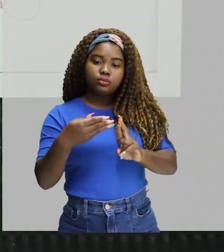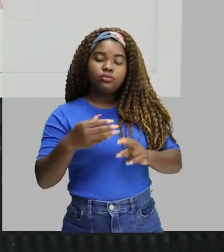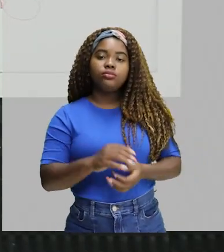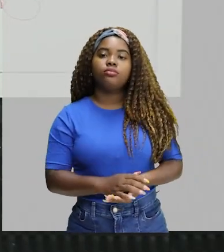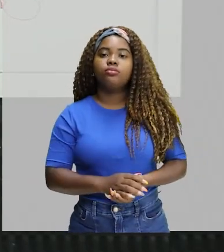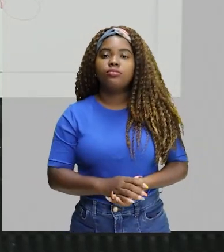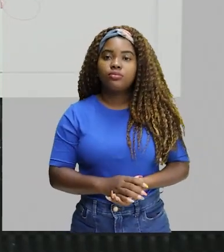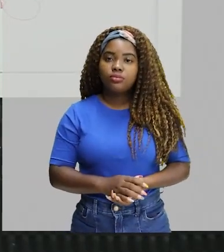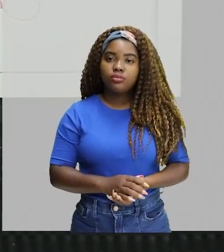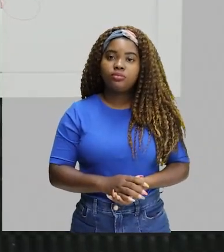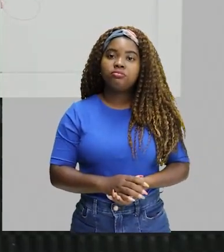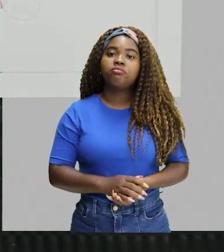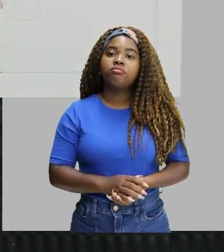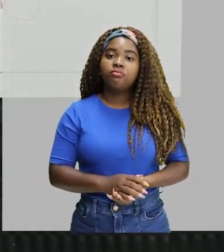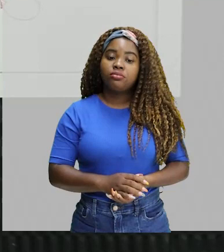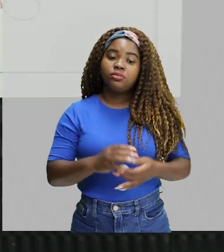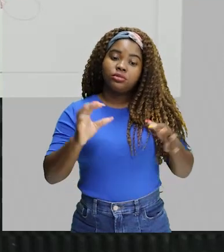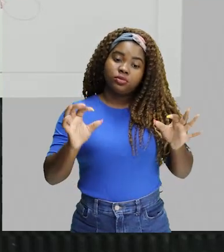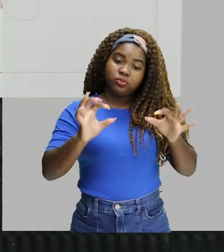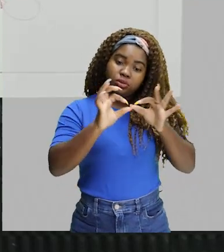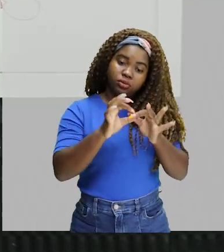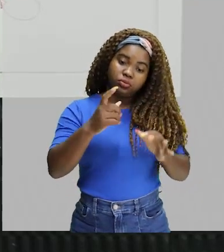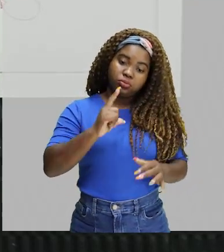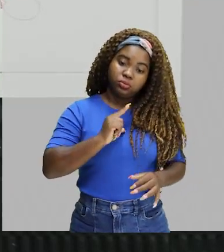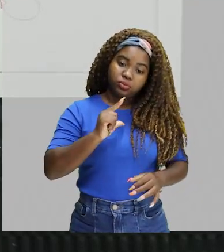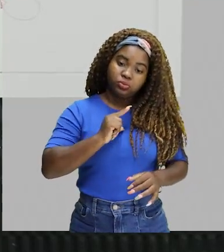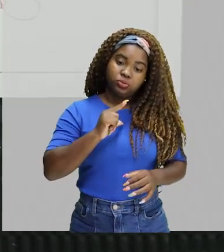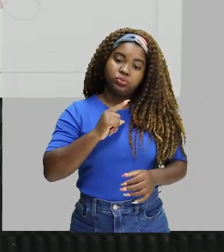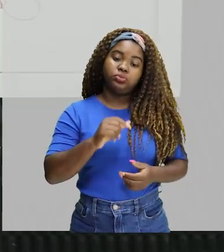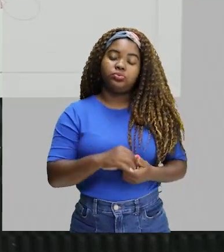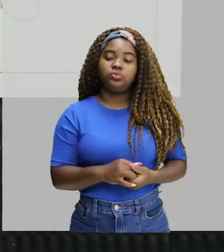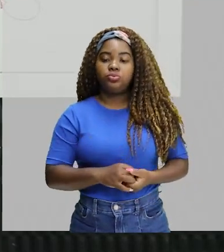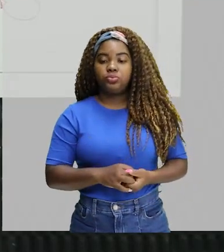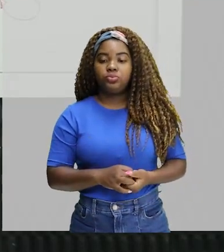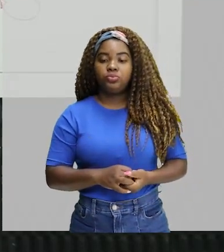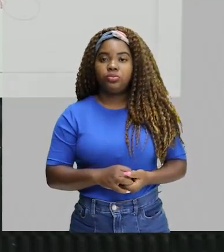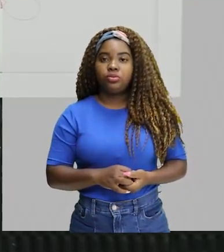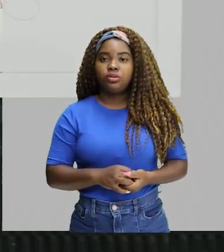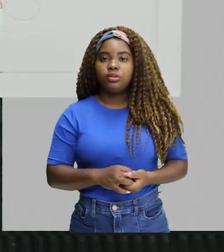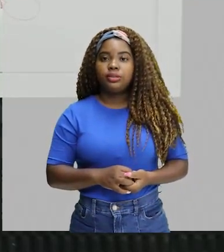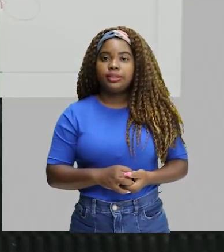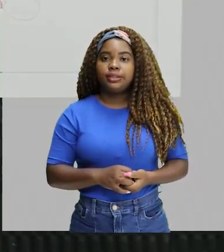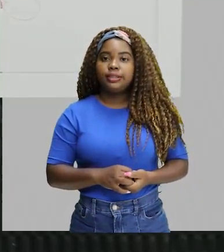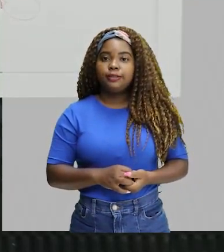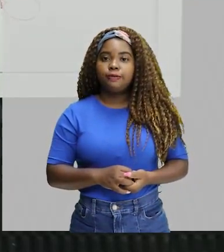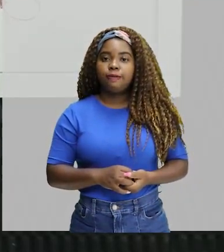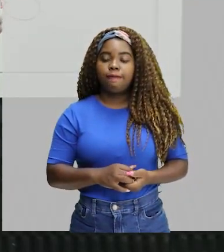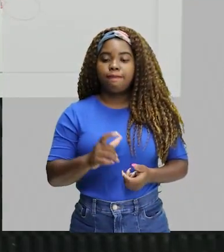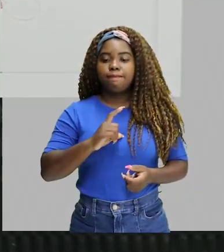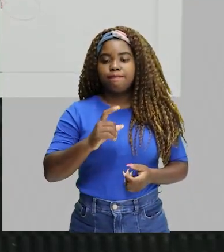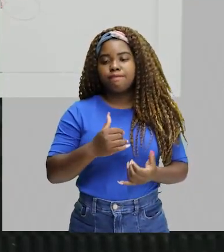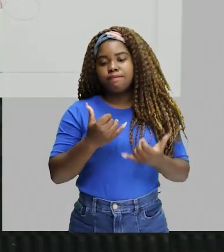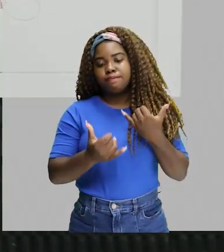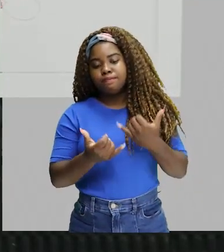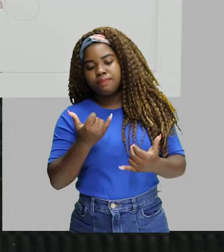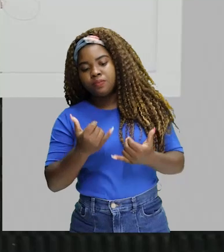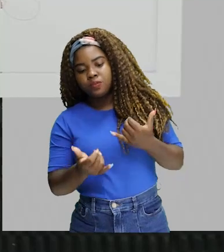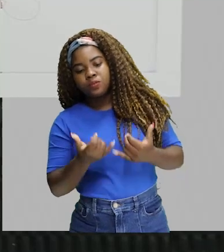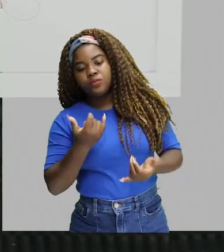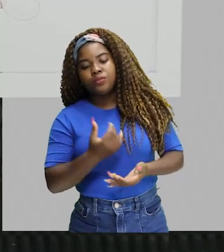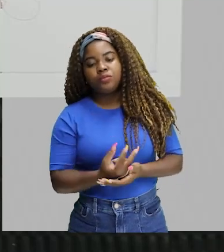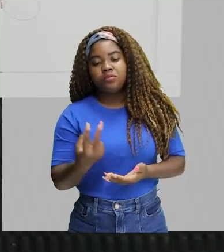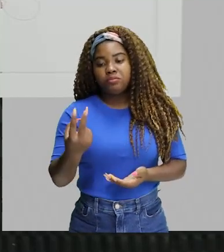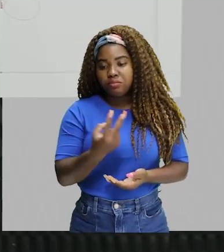obra. Tá? Então, realmente, essa conexão existe. Esta, claro, condição de parentesco aí é